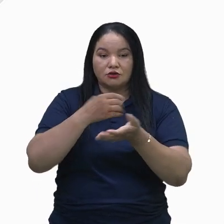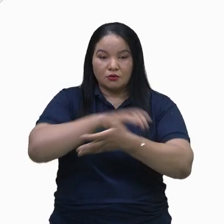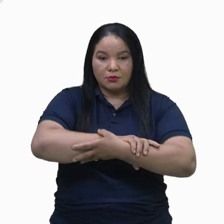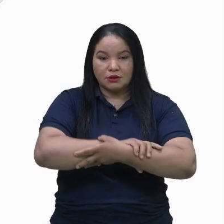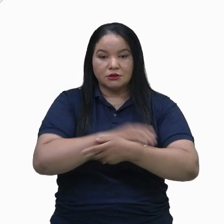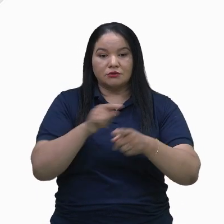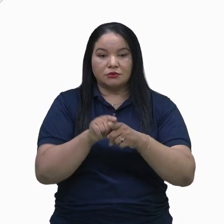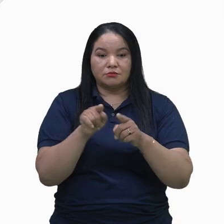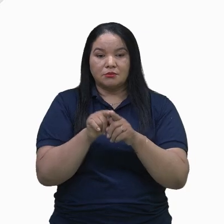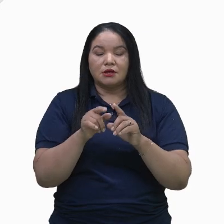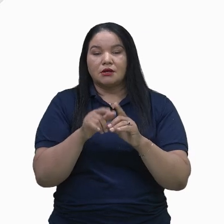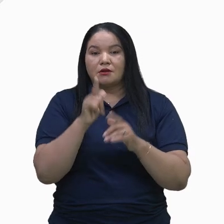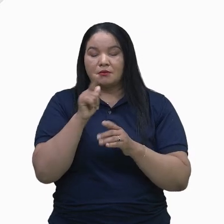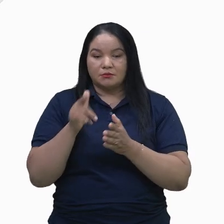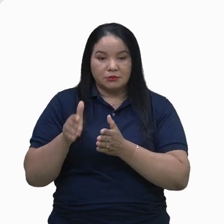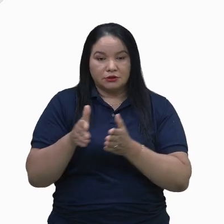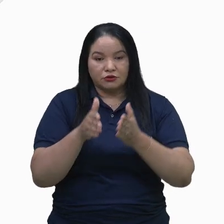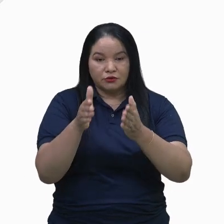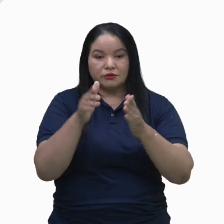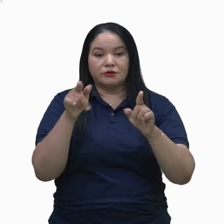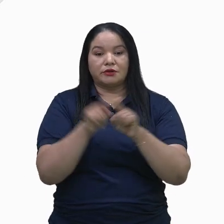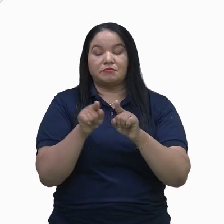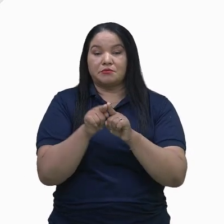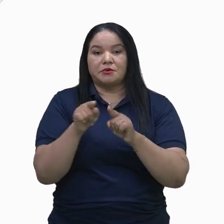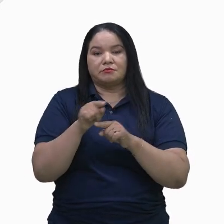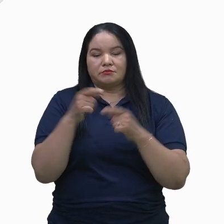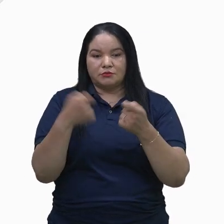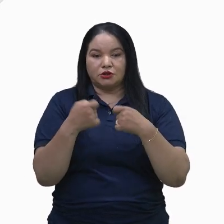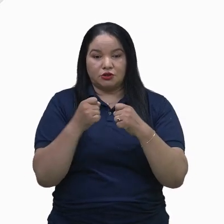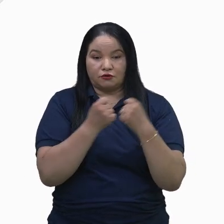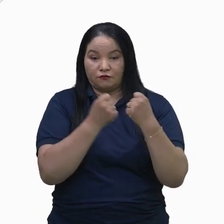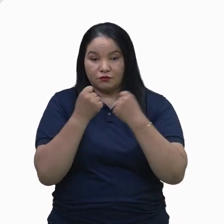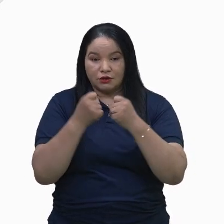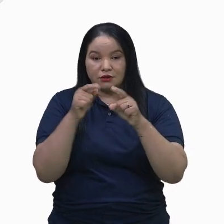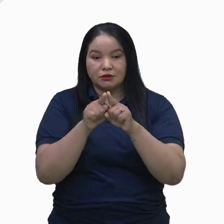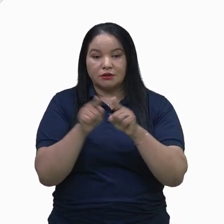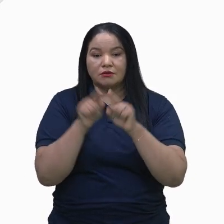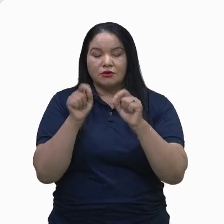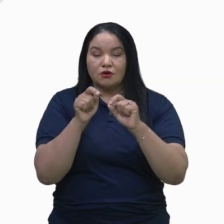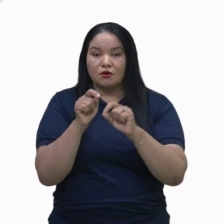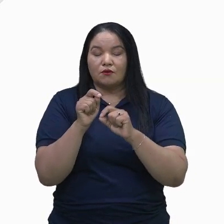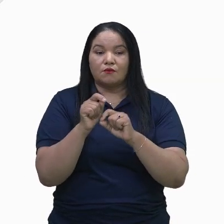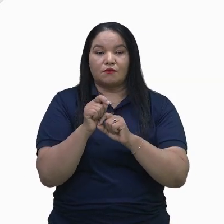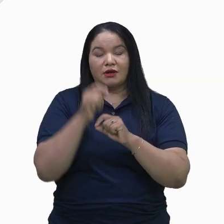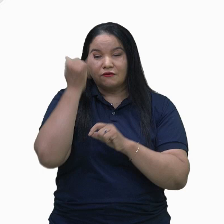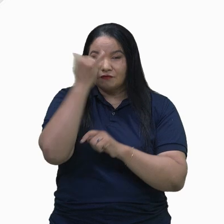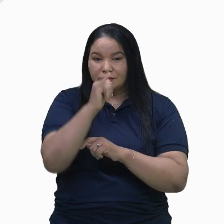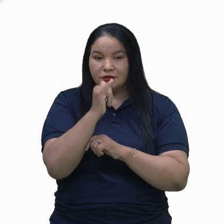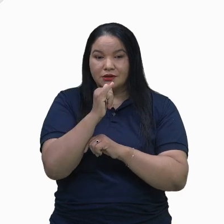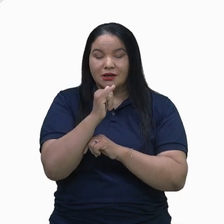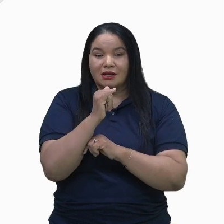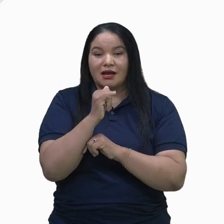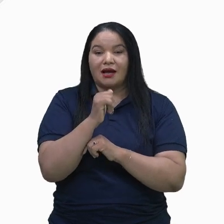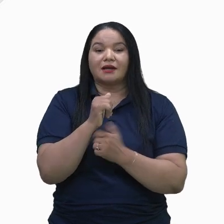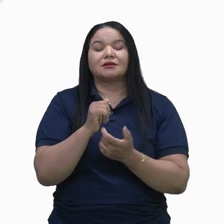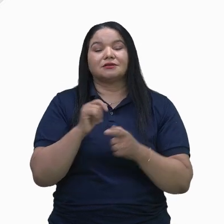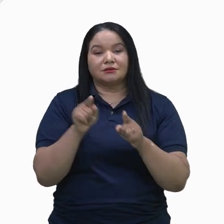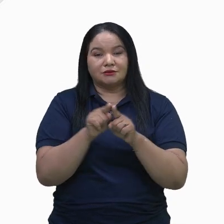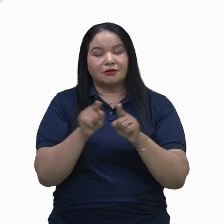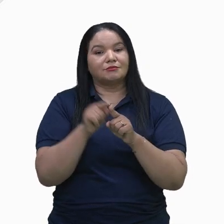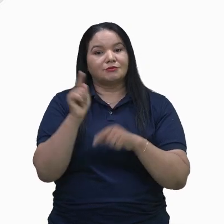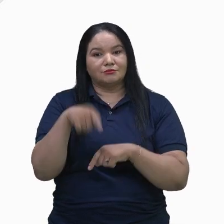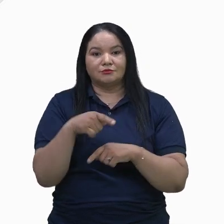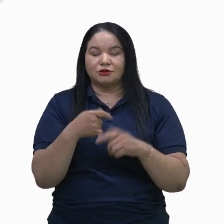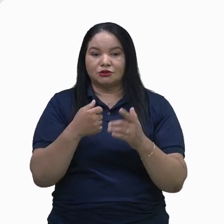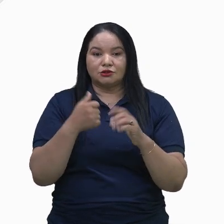para enfrentar e fortalecer o enfrentamento desses crimes ambientais na região. Como eu pontuei também, a Amazônia,